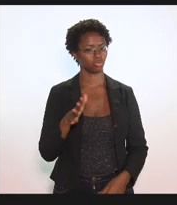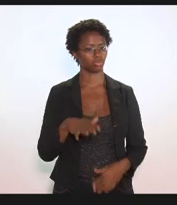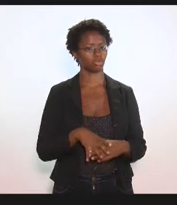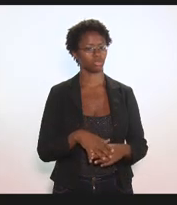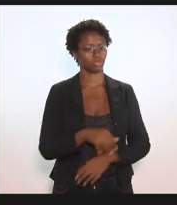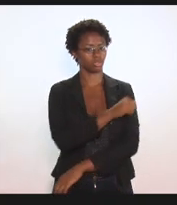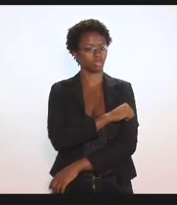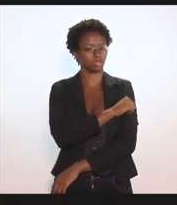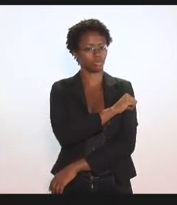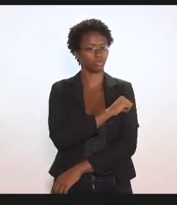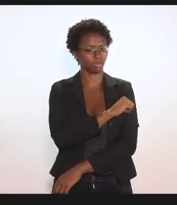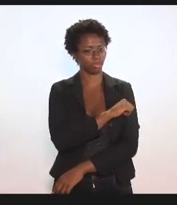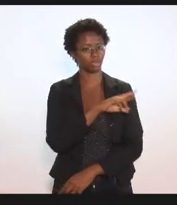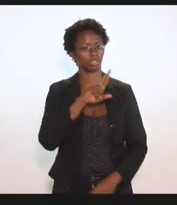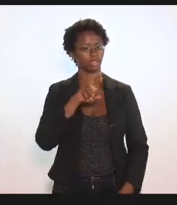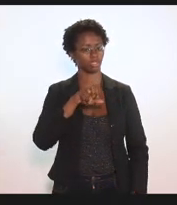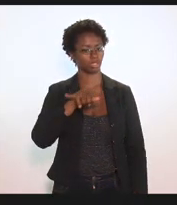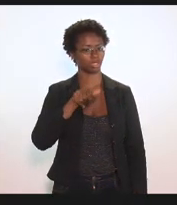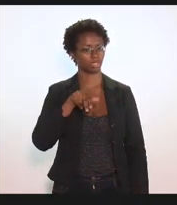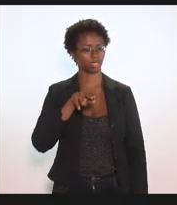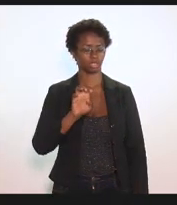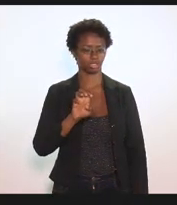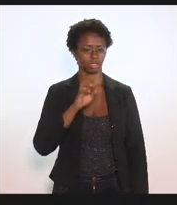enfermeira Rejane,